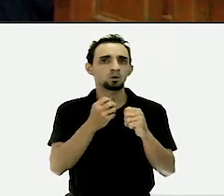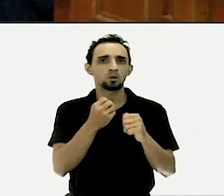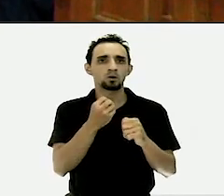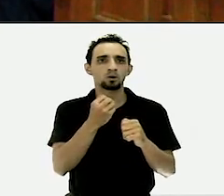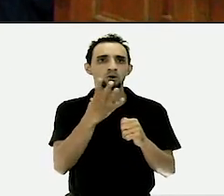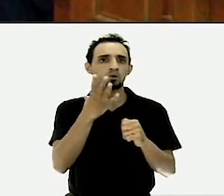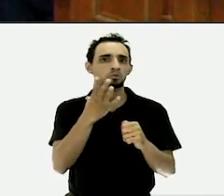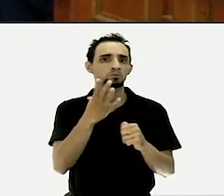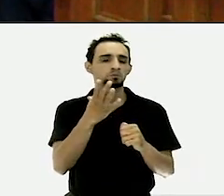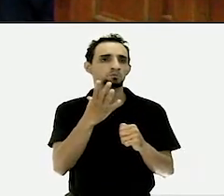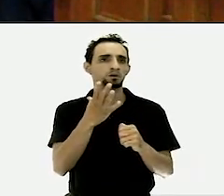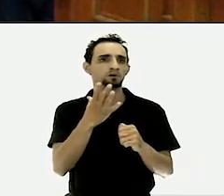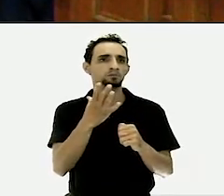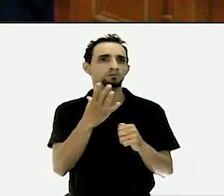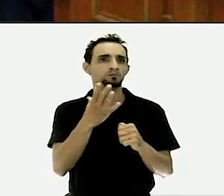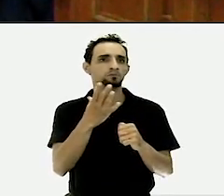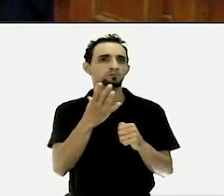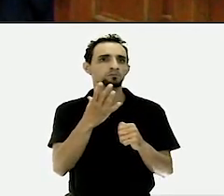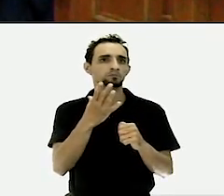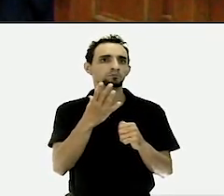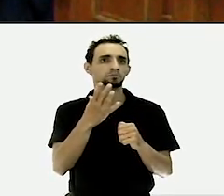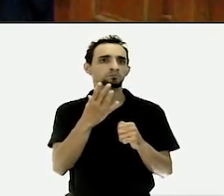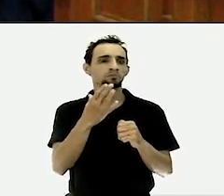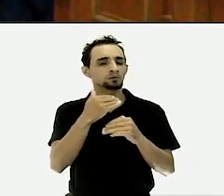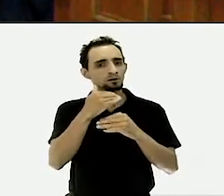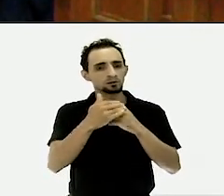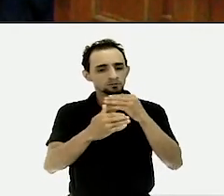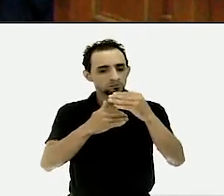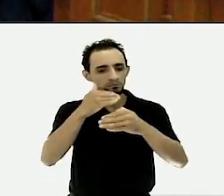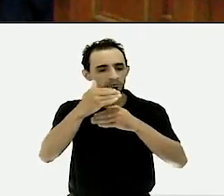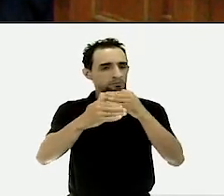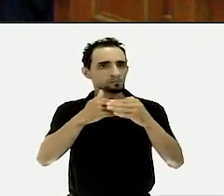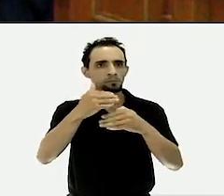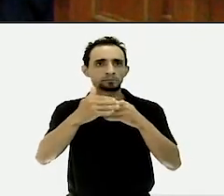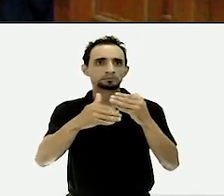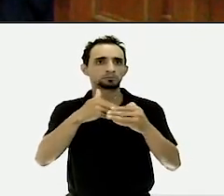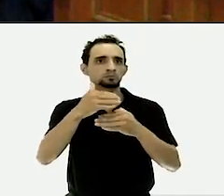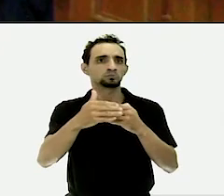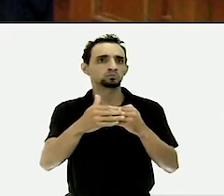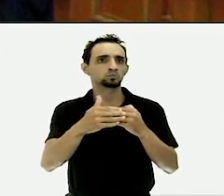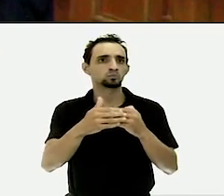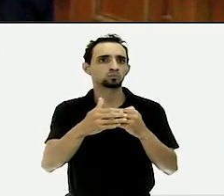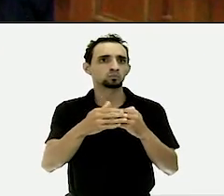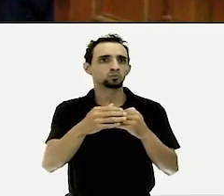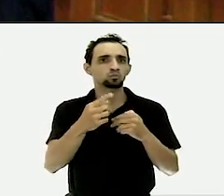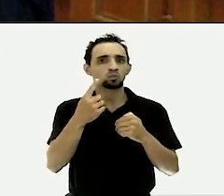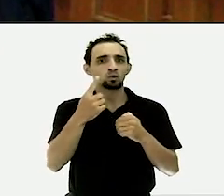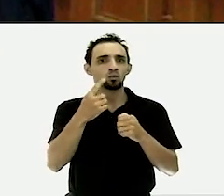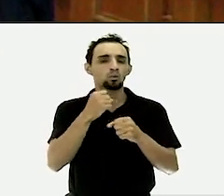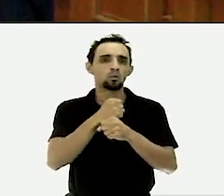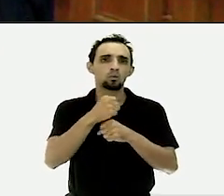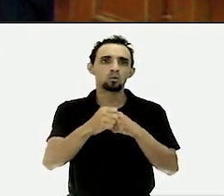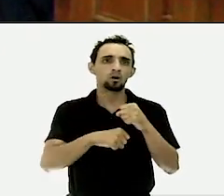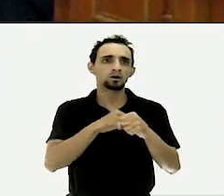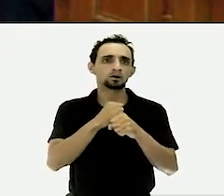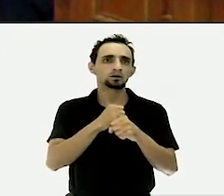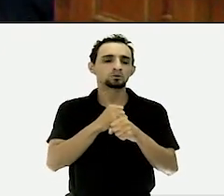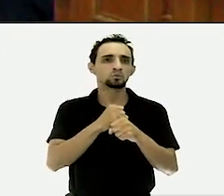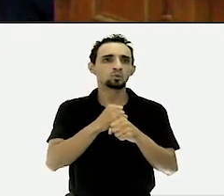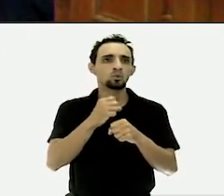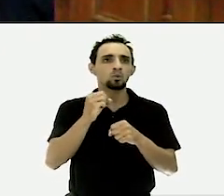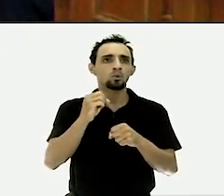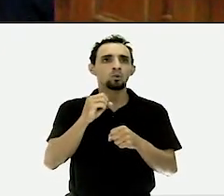um acidente vascular cerebral. Eu sei que isso possa ser um pouco precoce para uma criança dessa